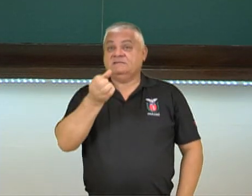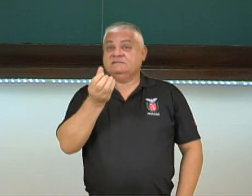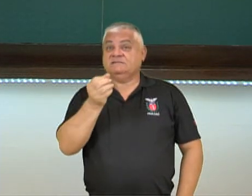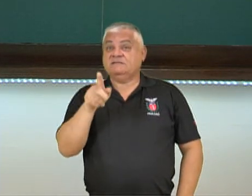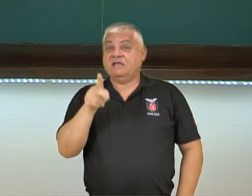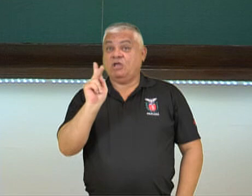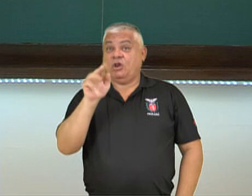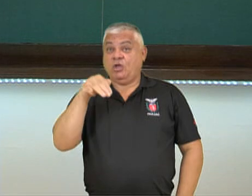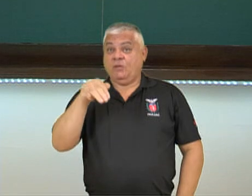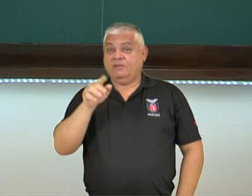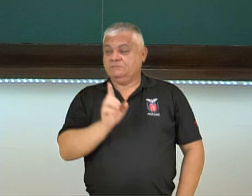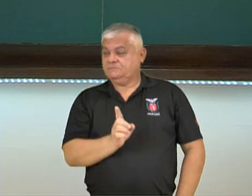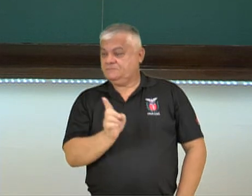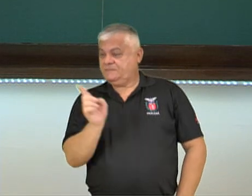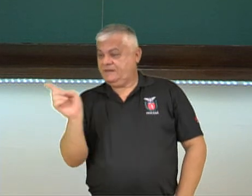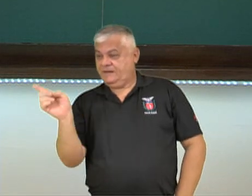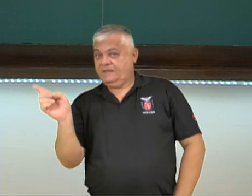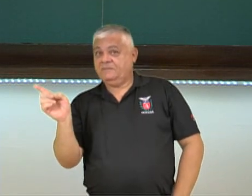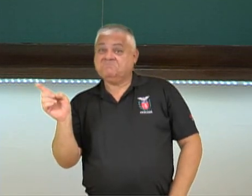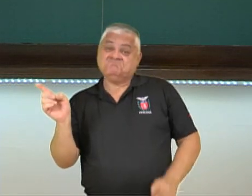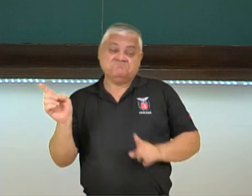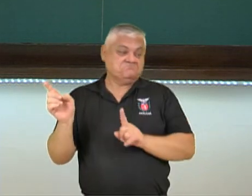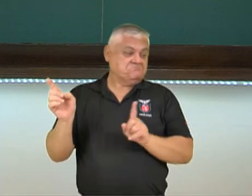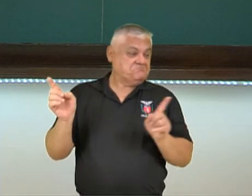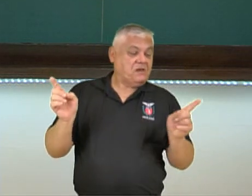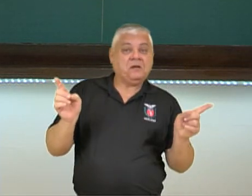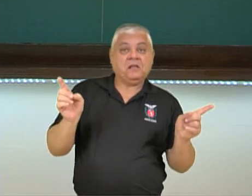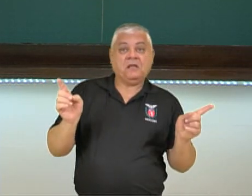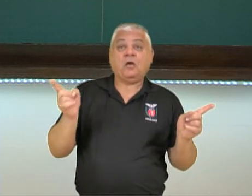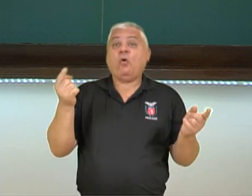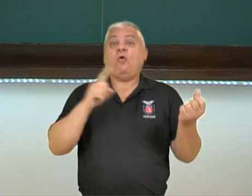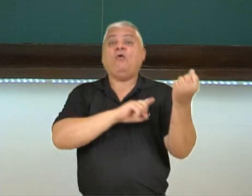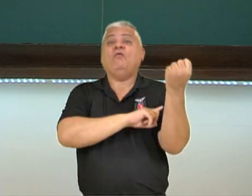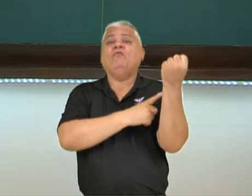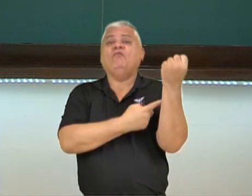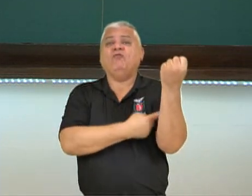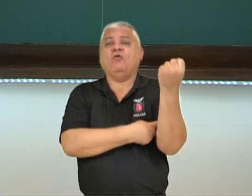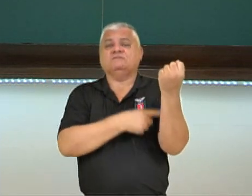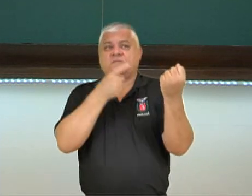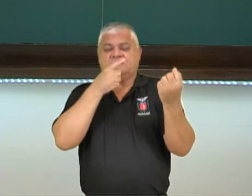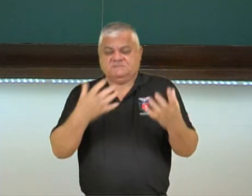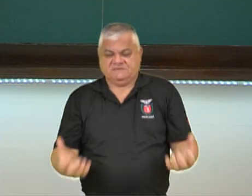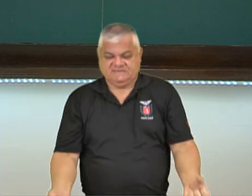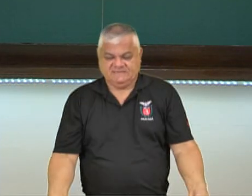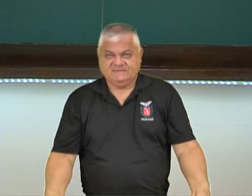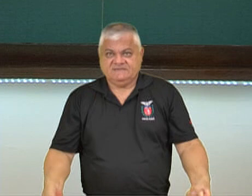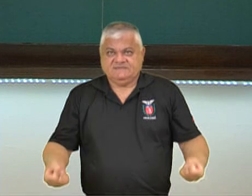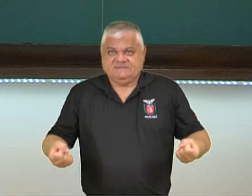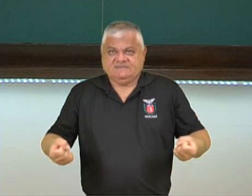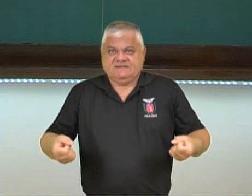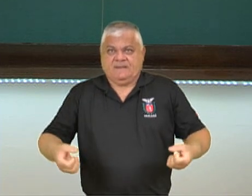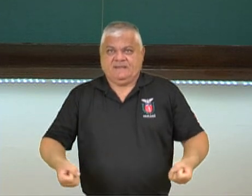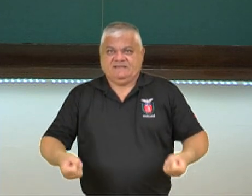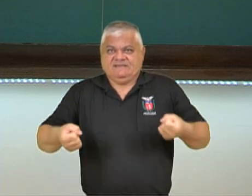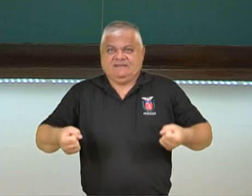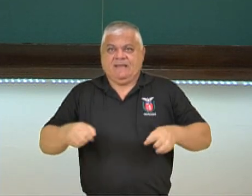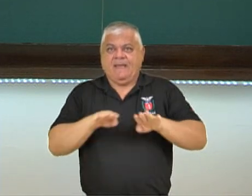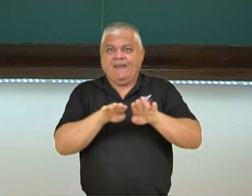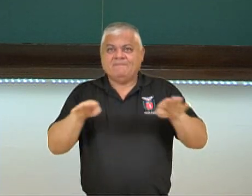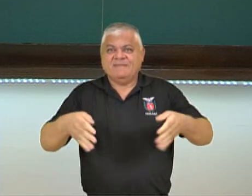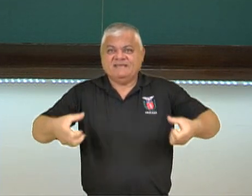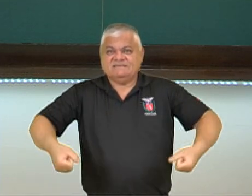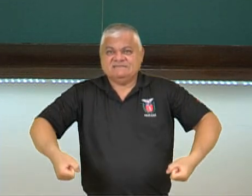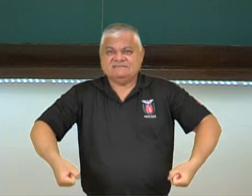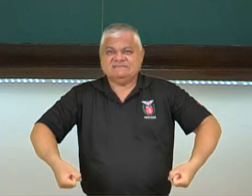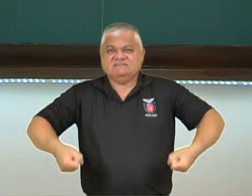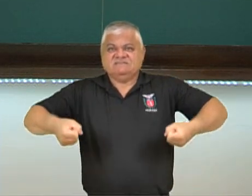posição diferente, se eu andar para essa aqui, por exemplo. Ou fazer força, se eu levantar uma mesa, eu posso fazer uma força de